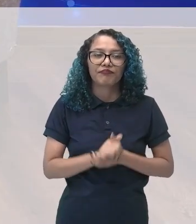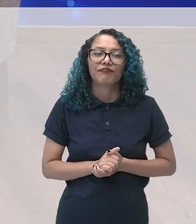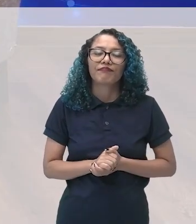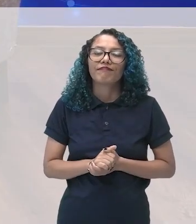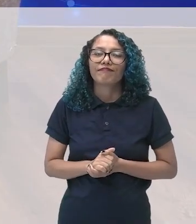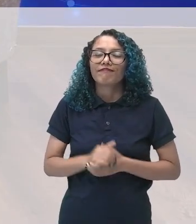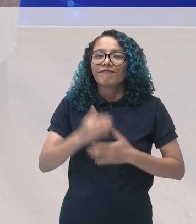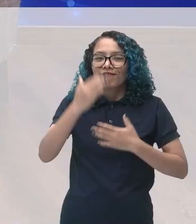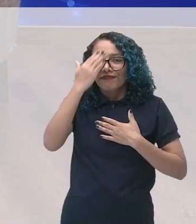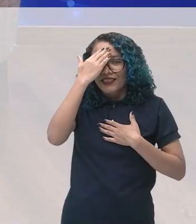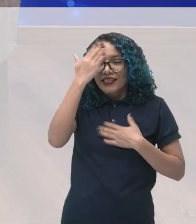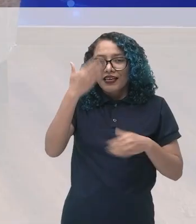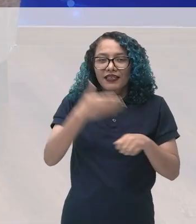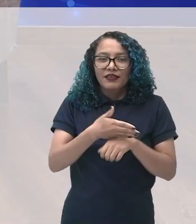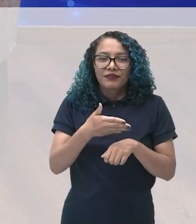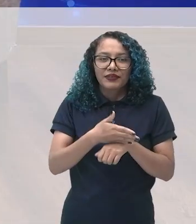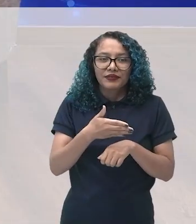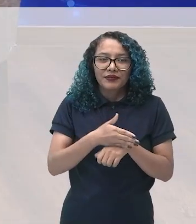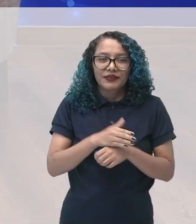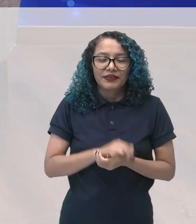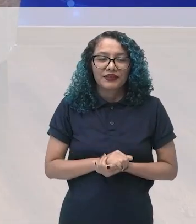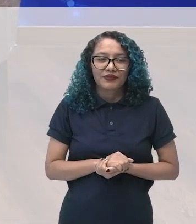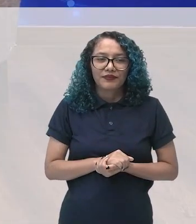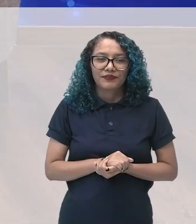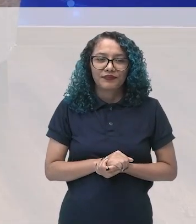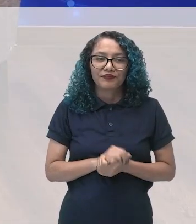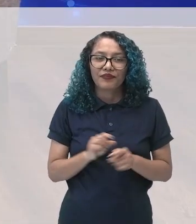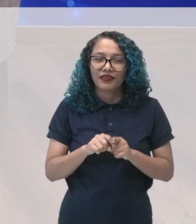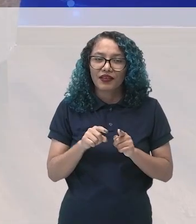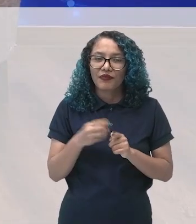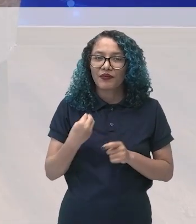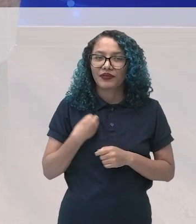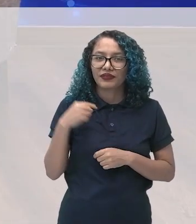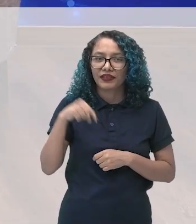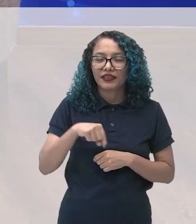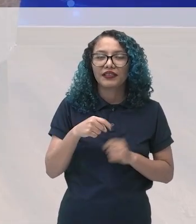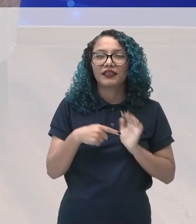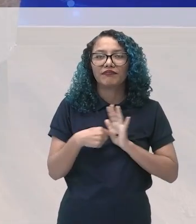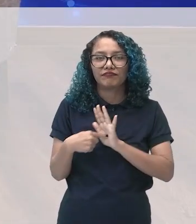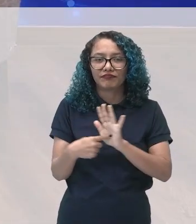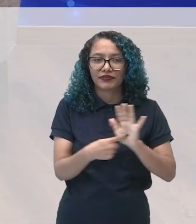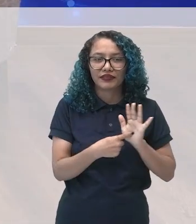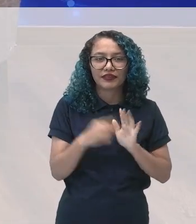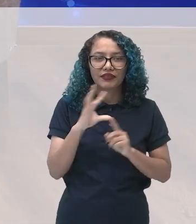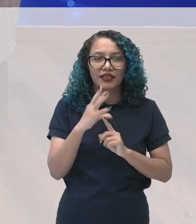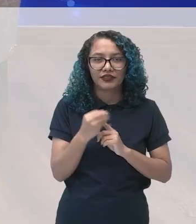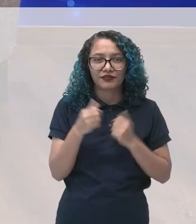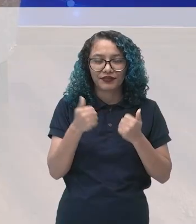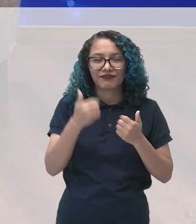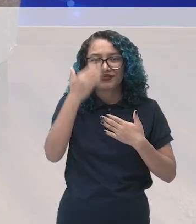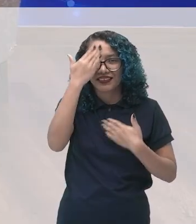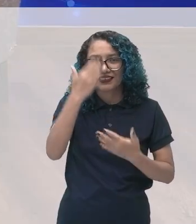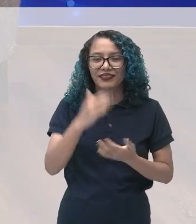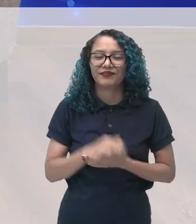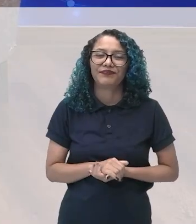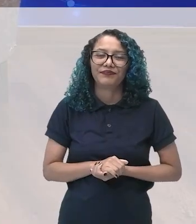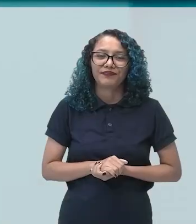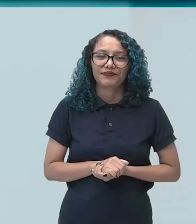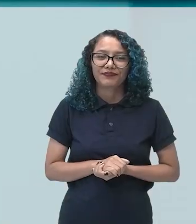sua participação. Agradeço por estar aqui compartilhando também a sua arte. Eu que agradeço.